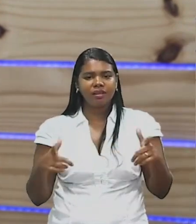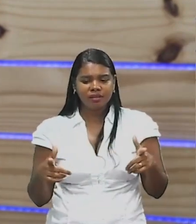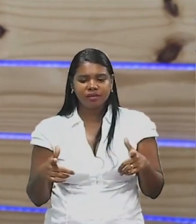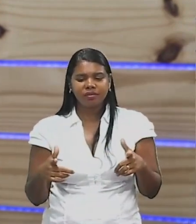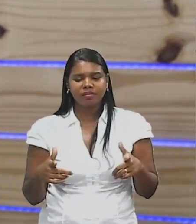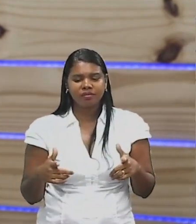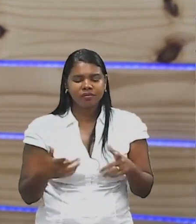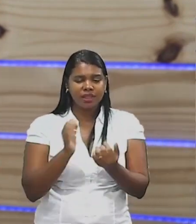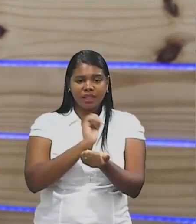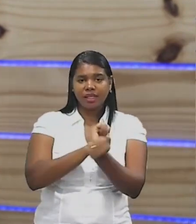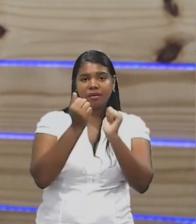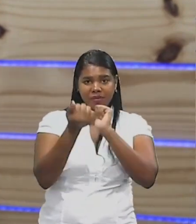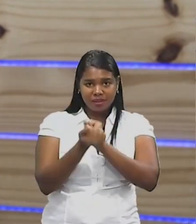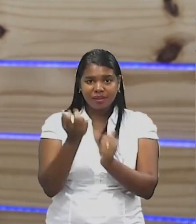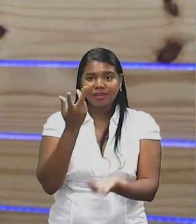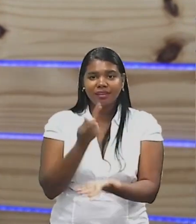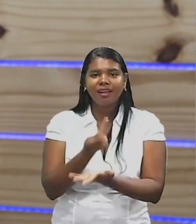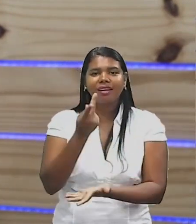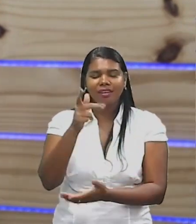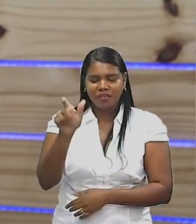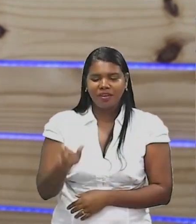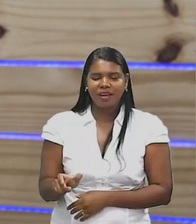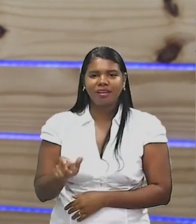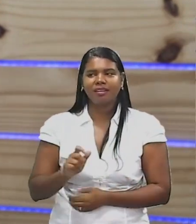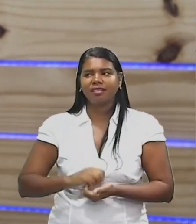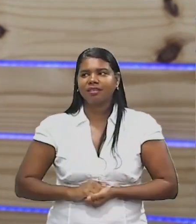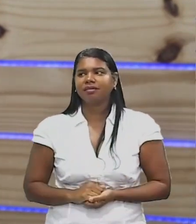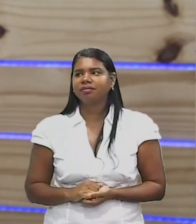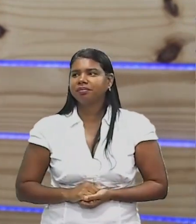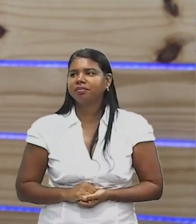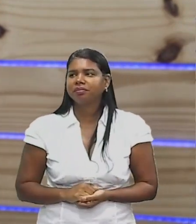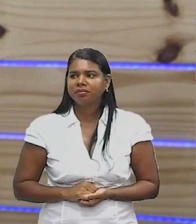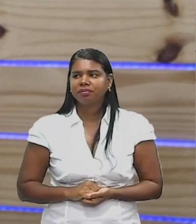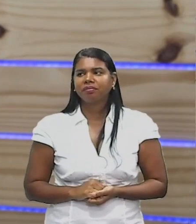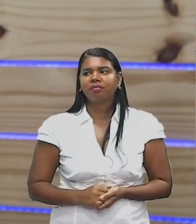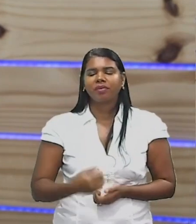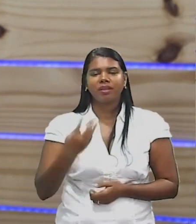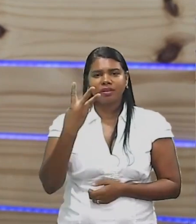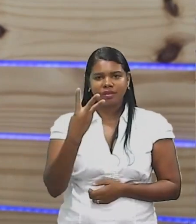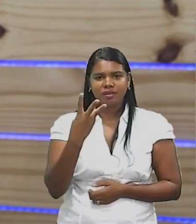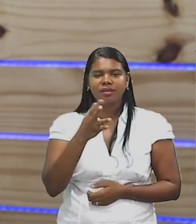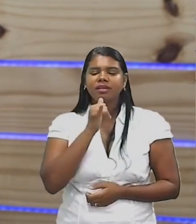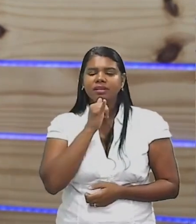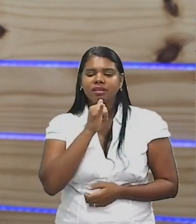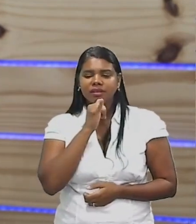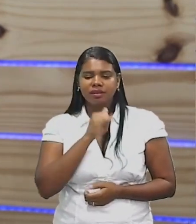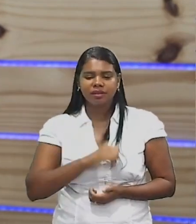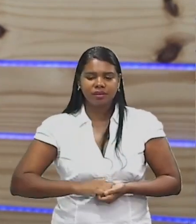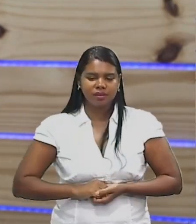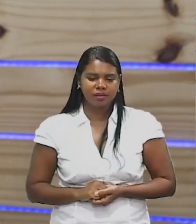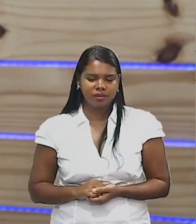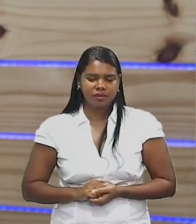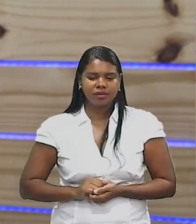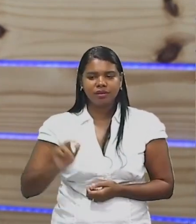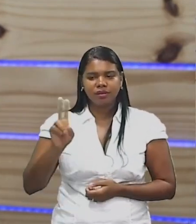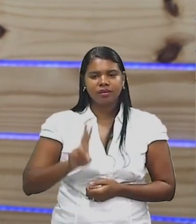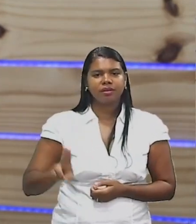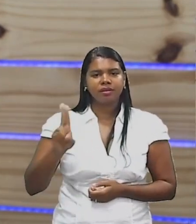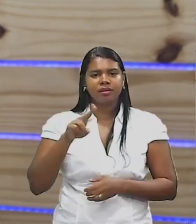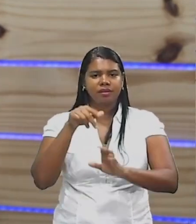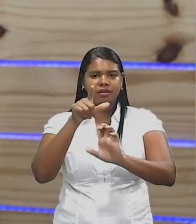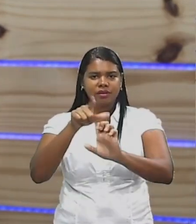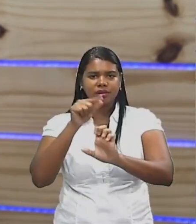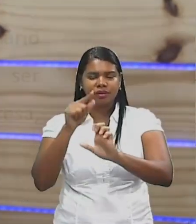seja adaptado à realidade do cliente. Então, são 3 exemplos de ferramentas que podem ser usadas pelas